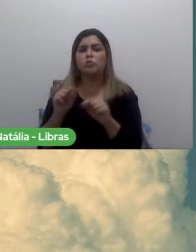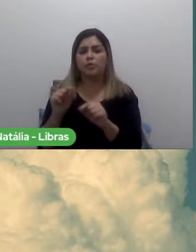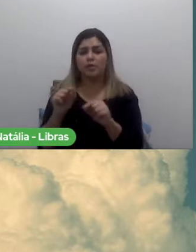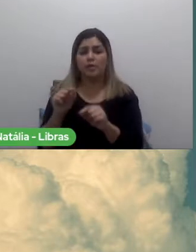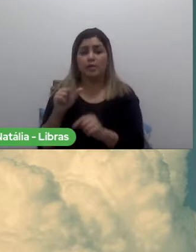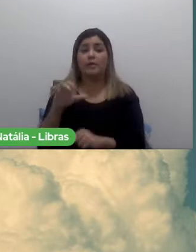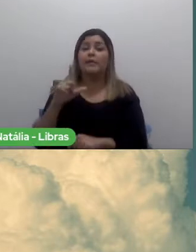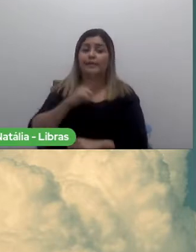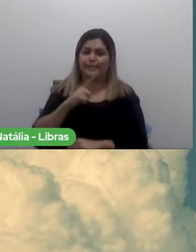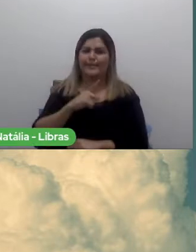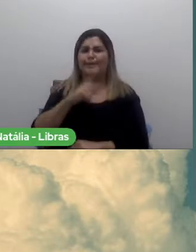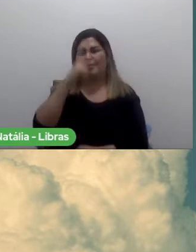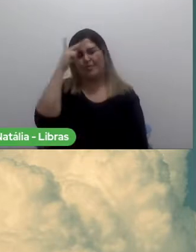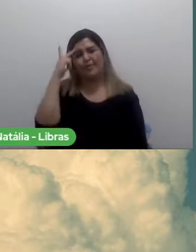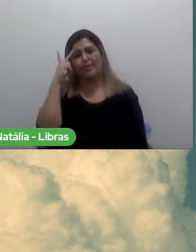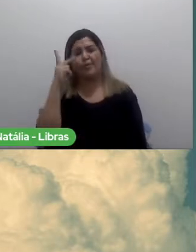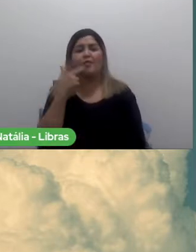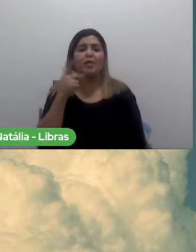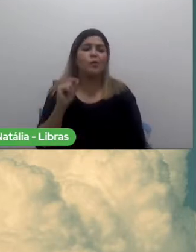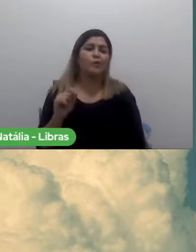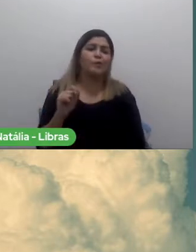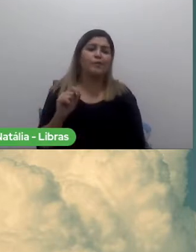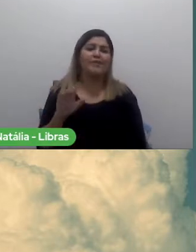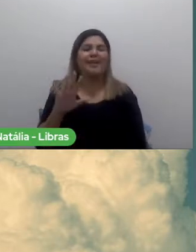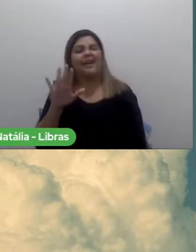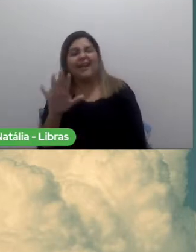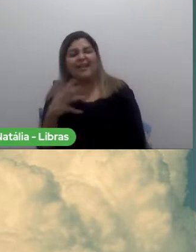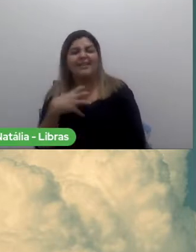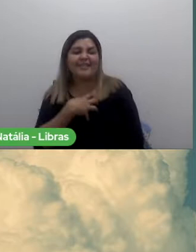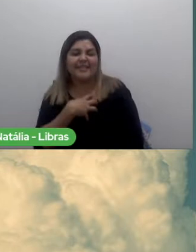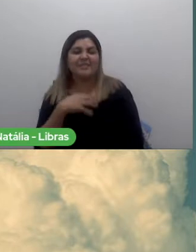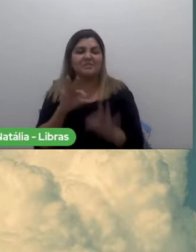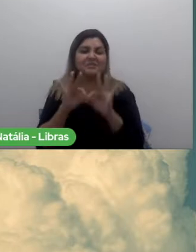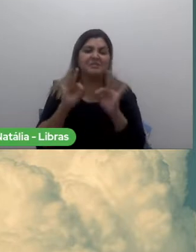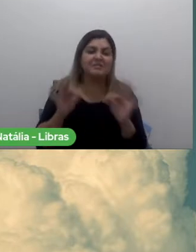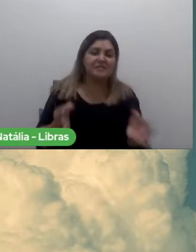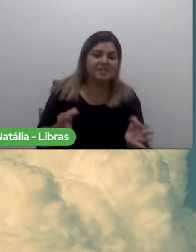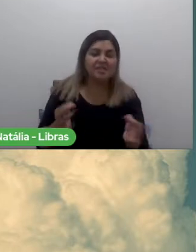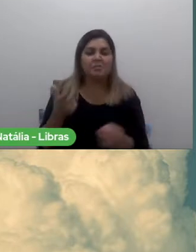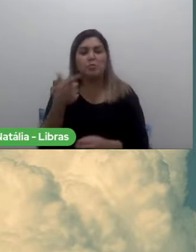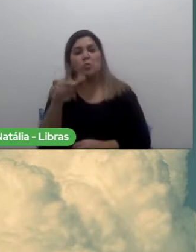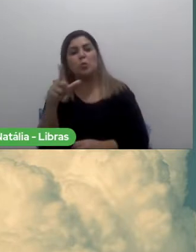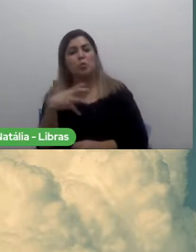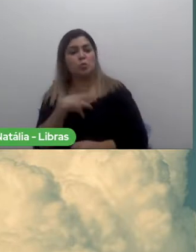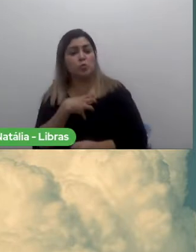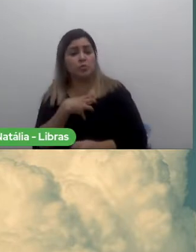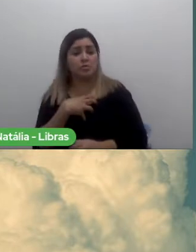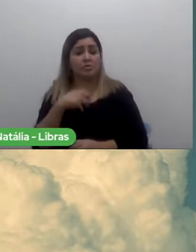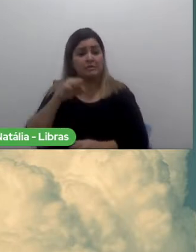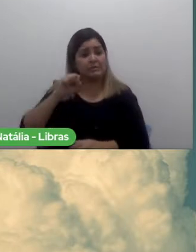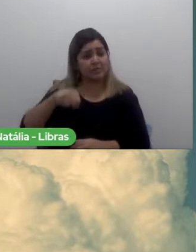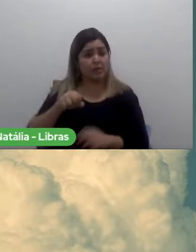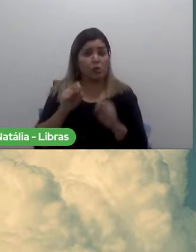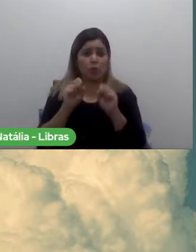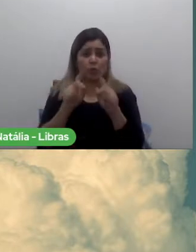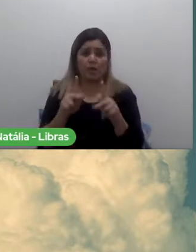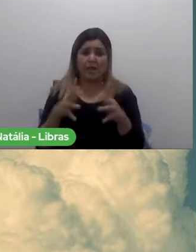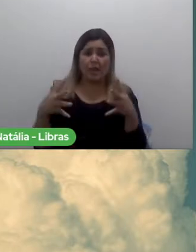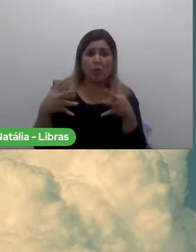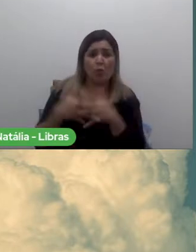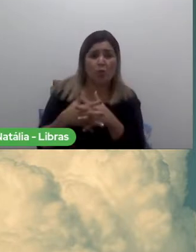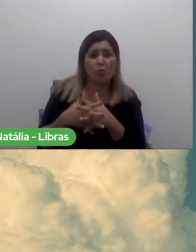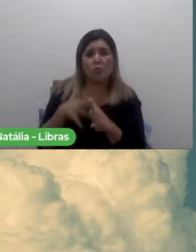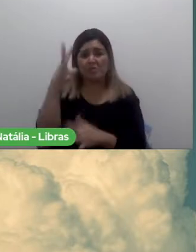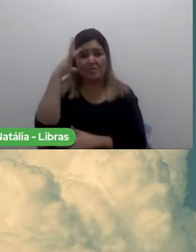Algumas pessoas vão dizer, talvez seja assim, talvez seja assado, sim, mas é um pouco confuso, não está